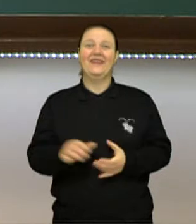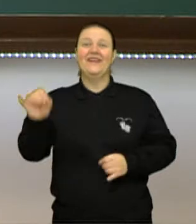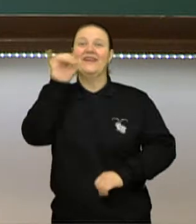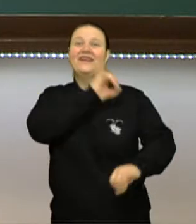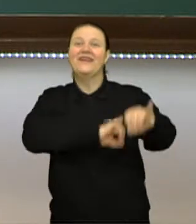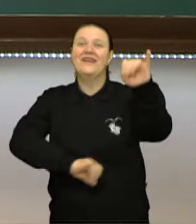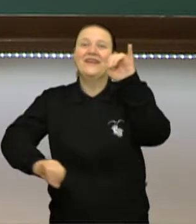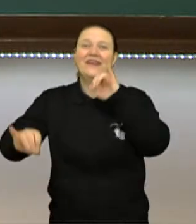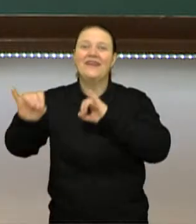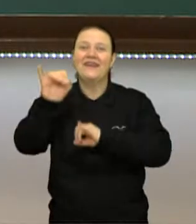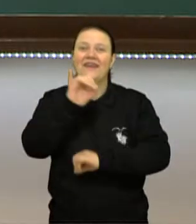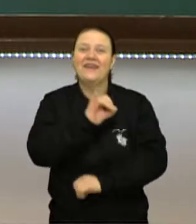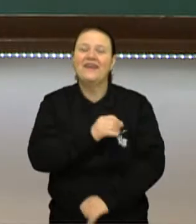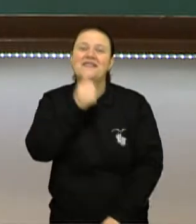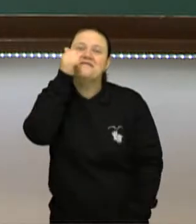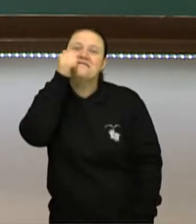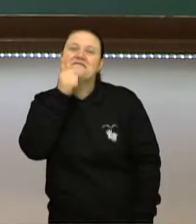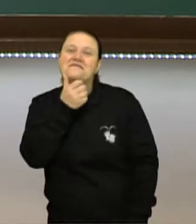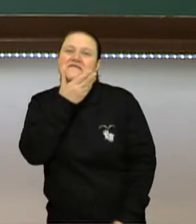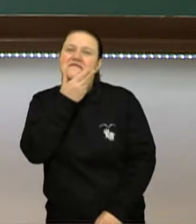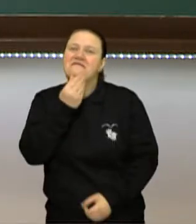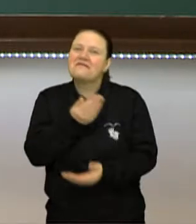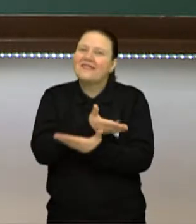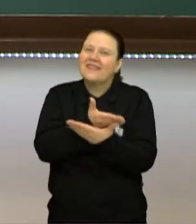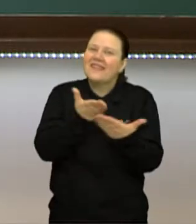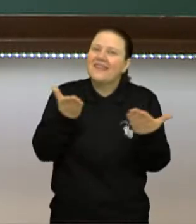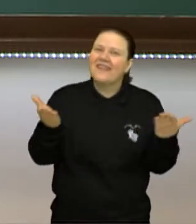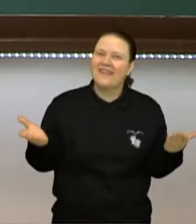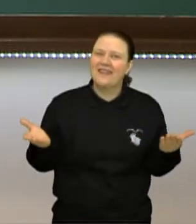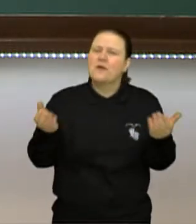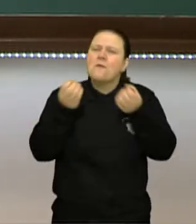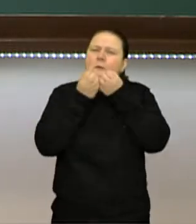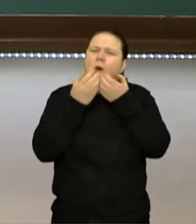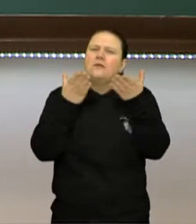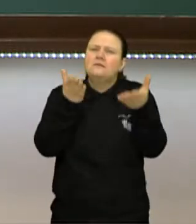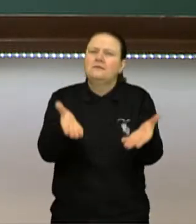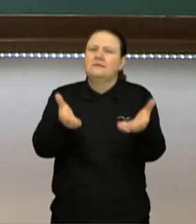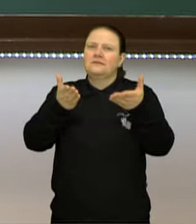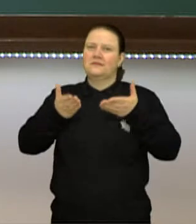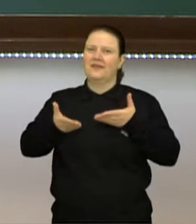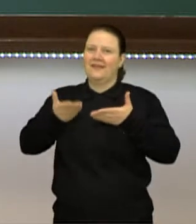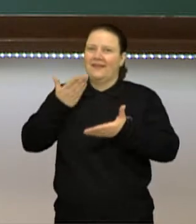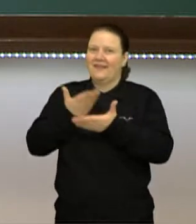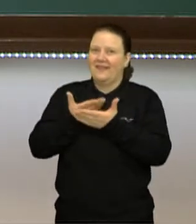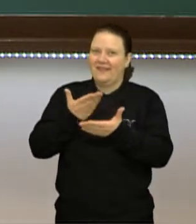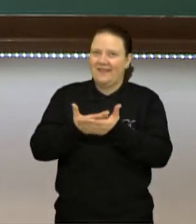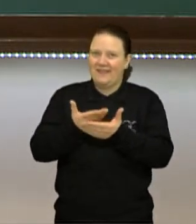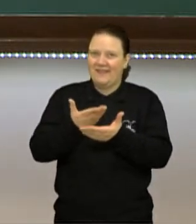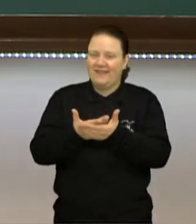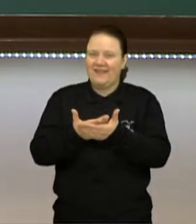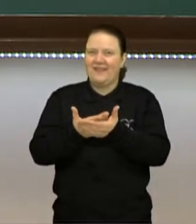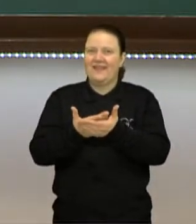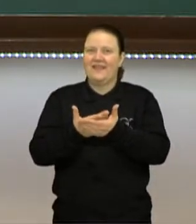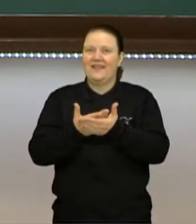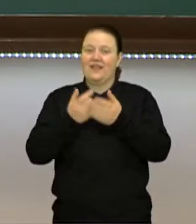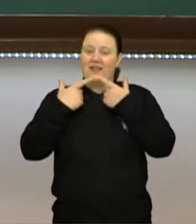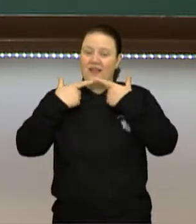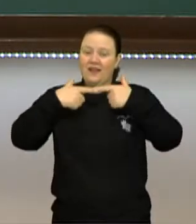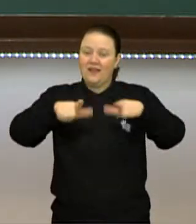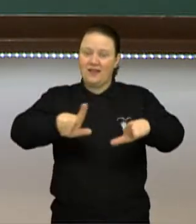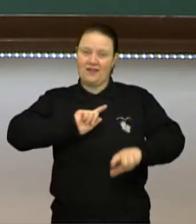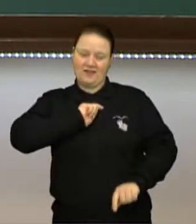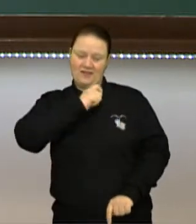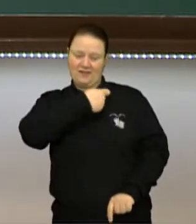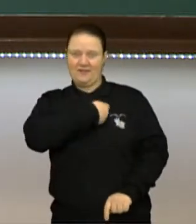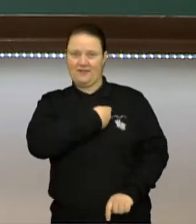Hola, ¿qué tal, chicos y chicas? Sean bienvenidos a nossa classe de língua